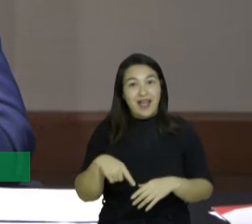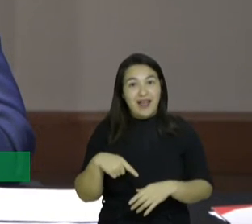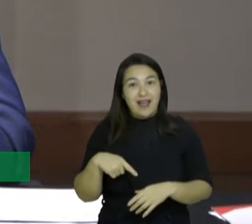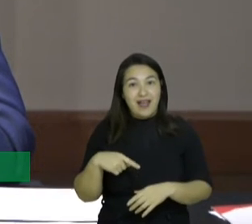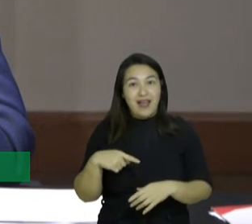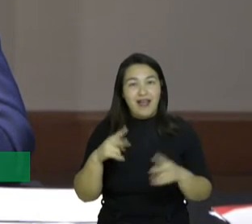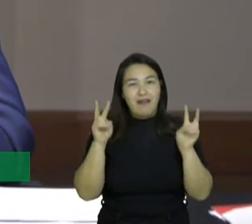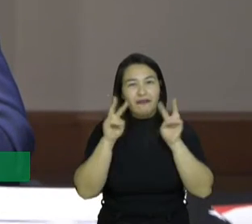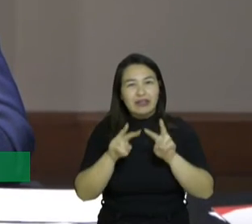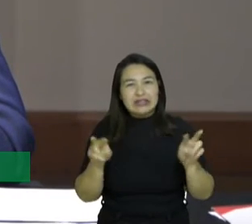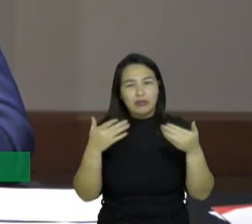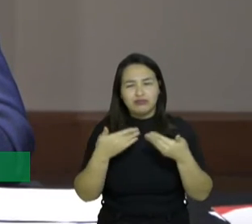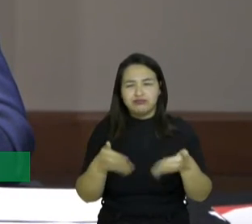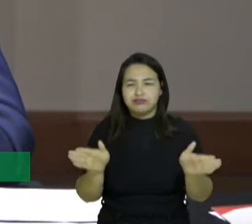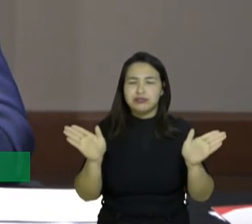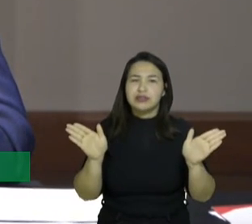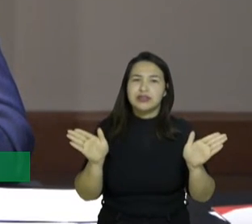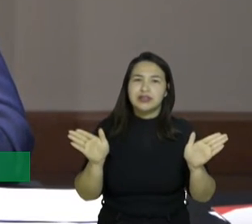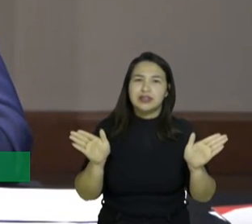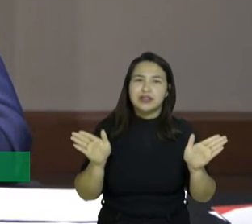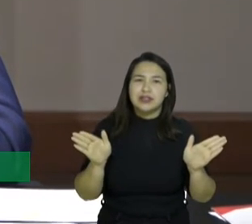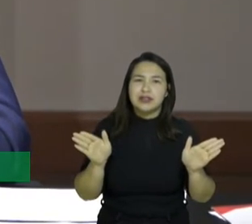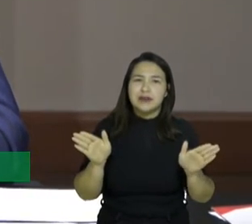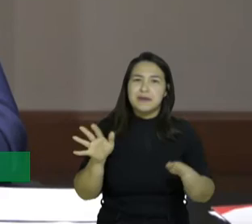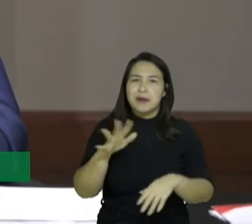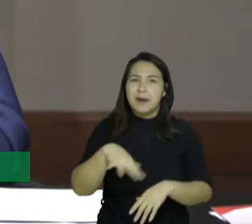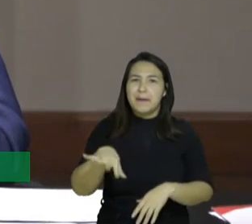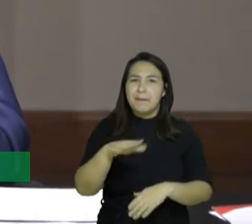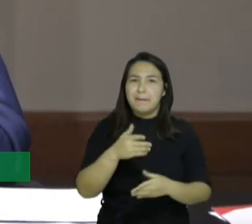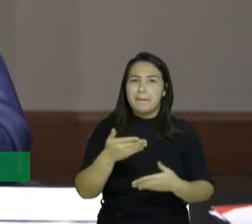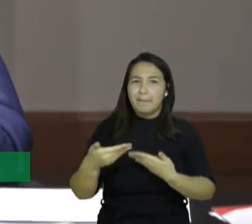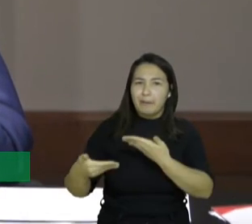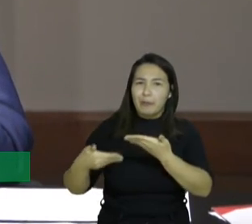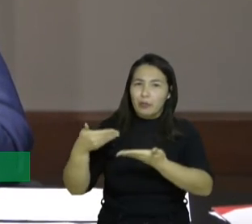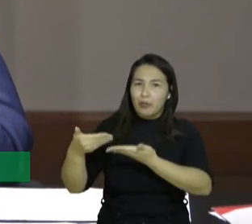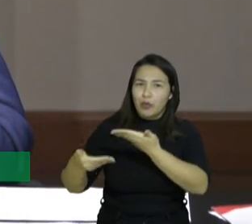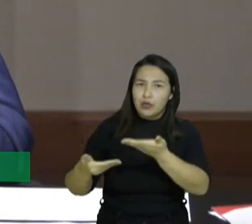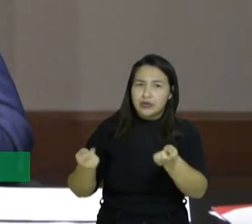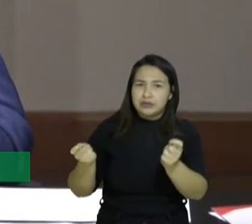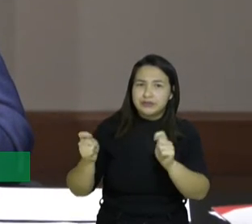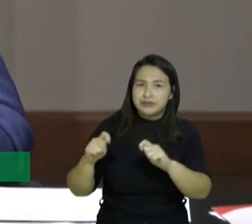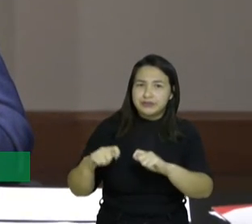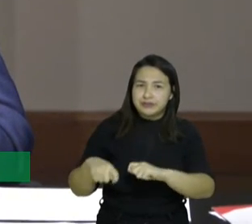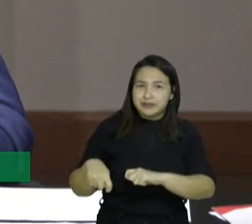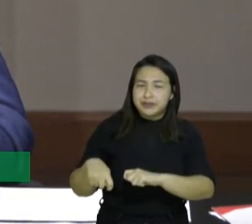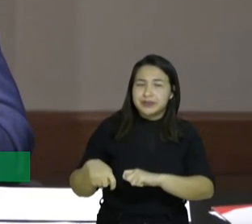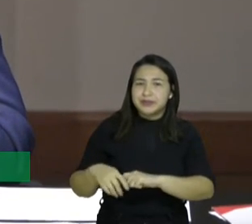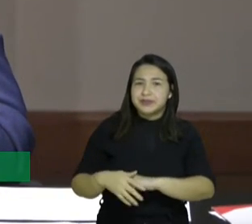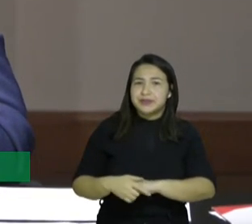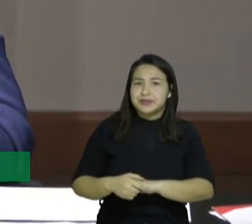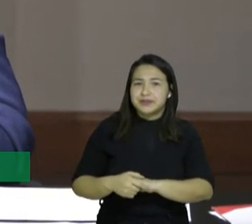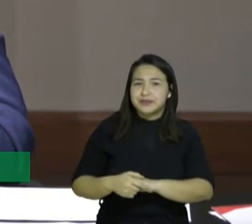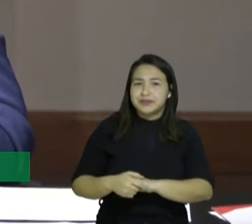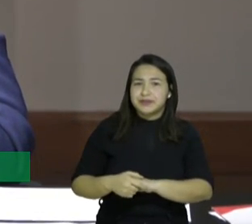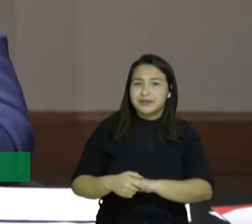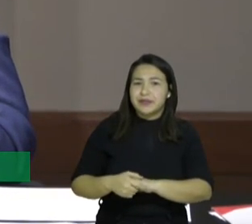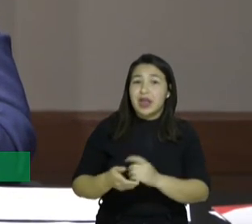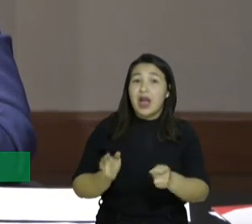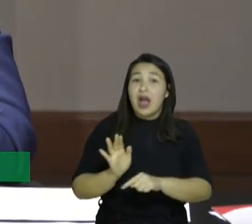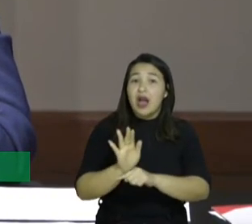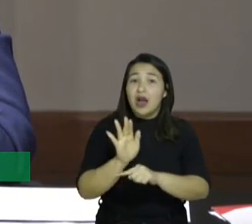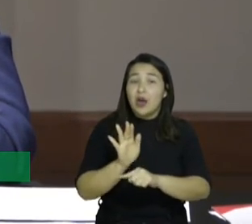visão mais Ampla especialmente de quem atuou no processo que a gente gosta de ouvir eh isso isso agrega